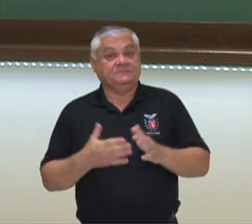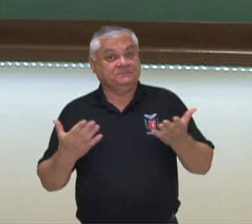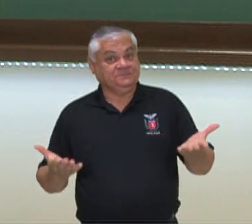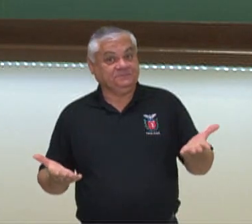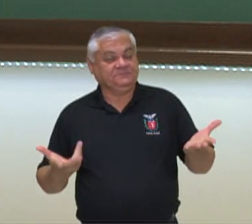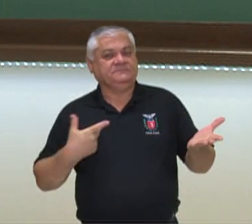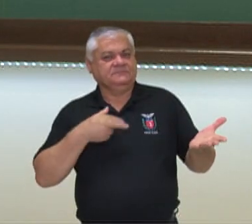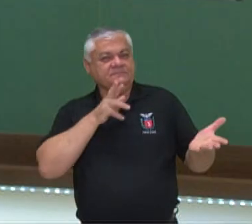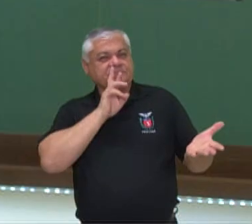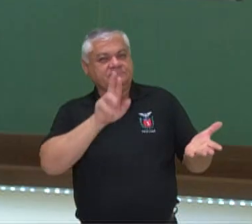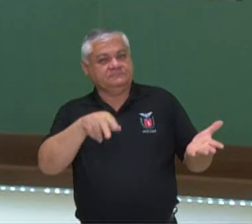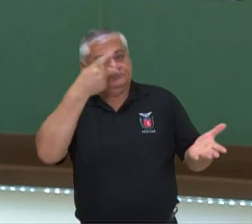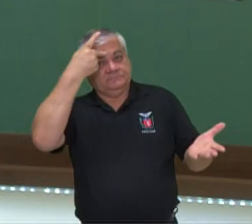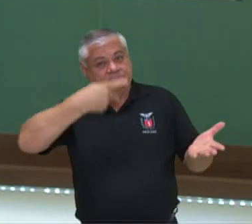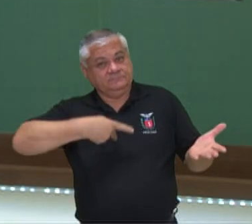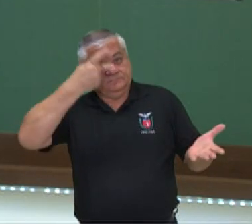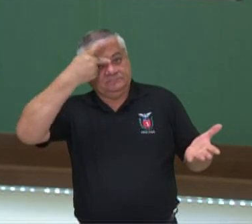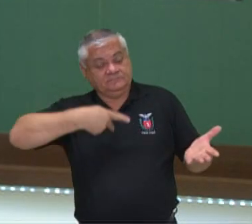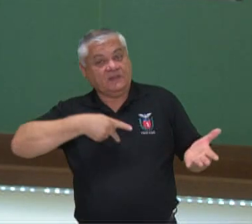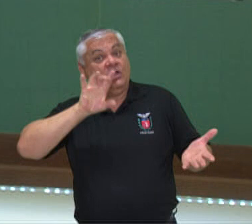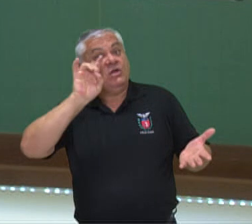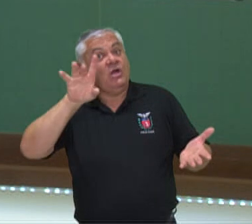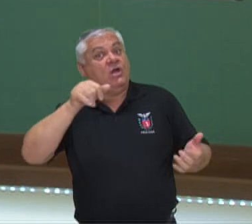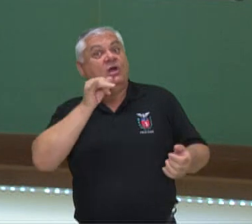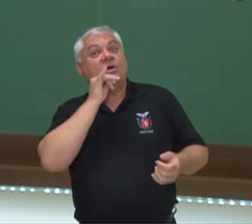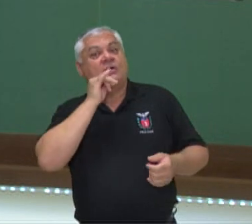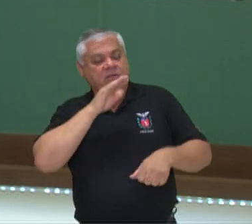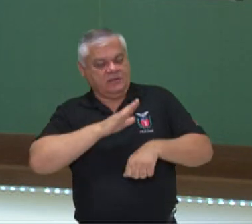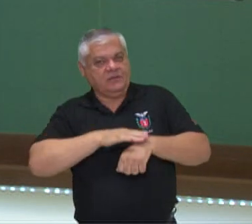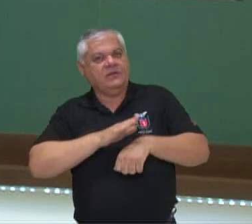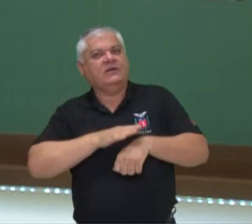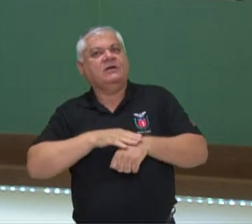Bom, foram respostas pessoais aí, só se preparam, hein? Vai ter que